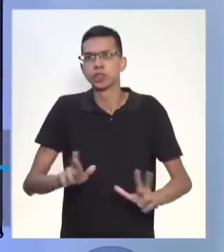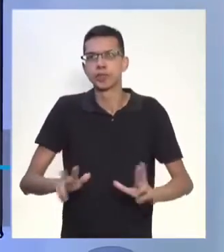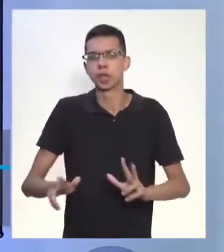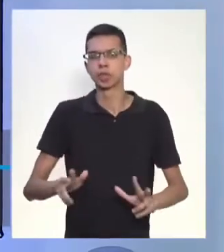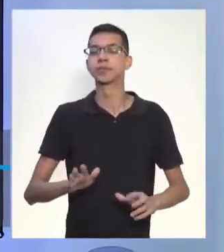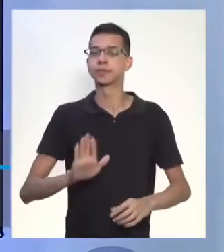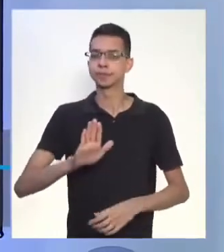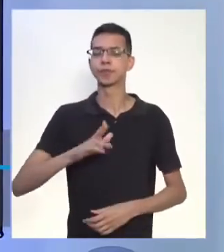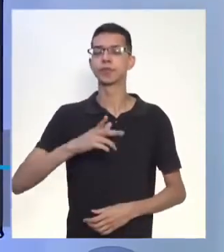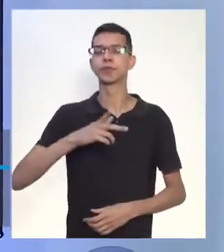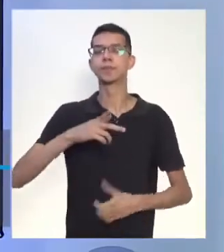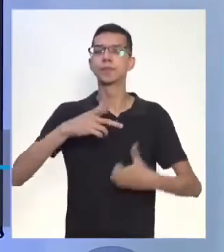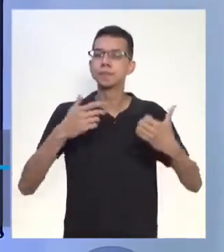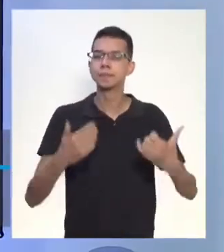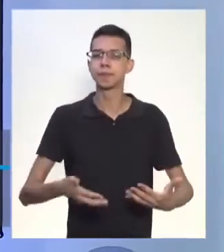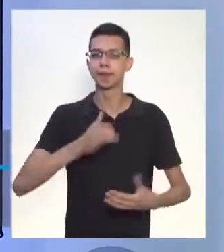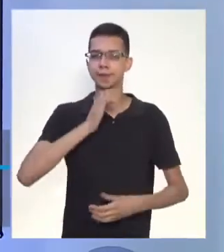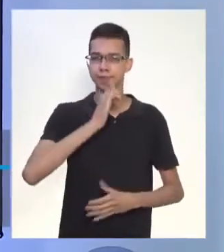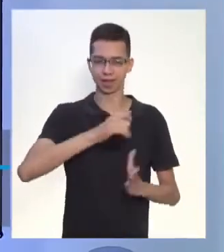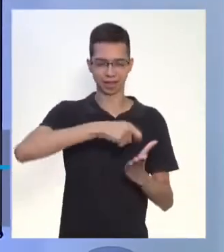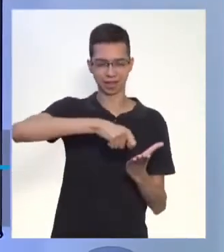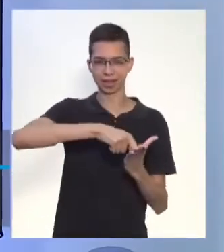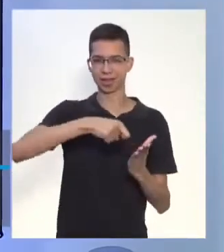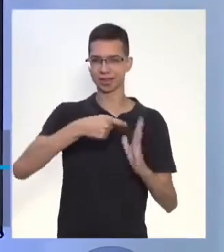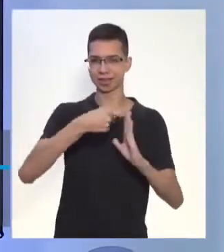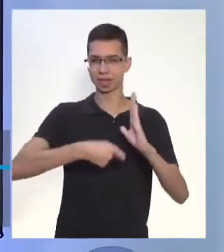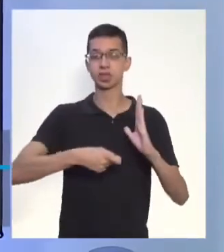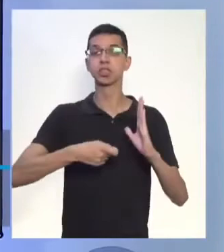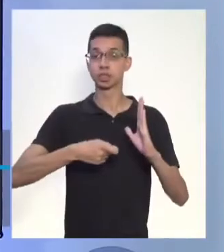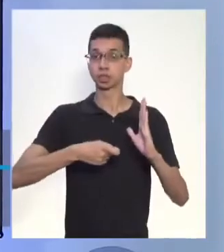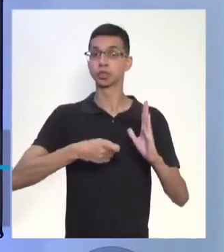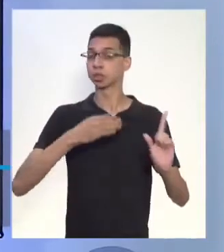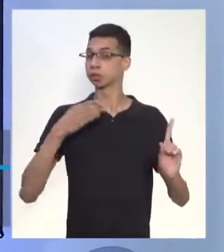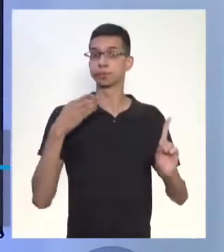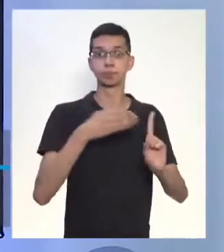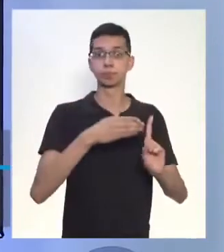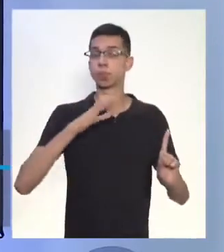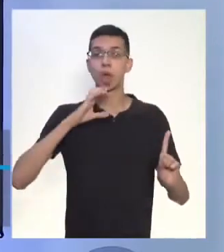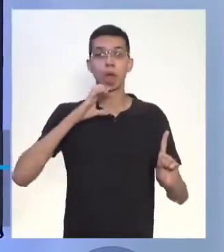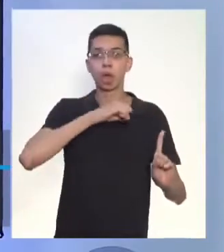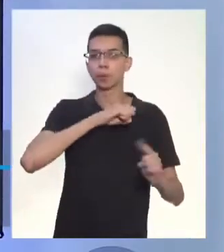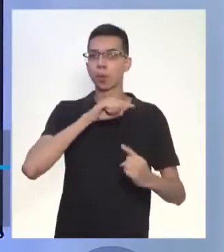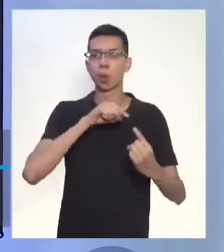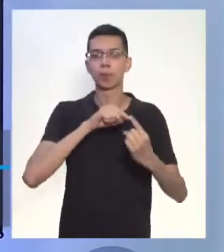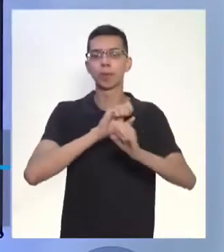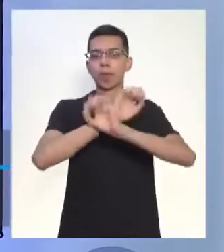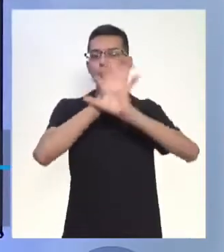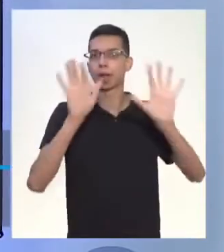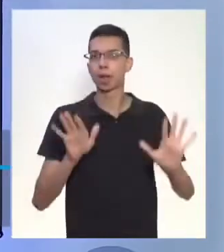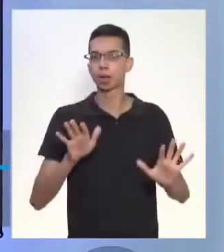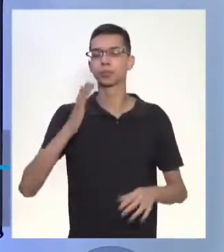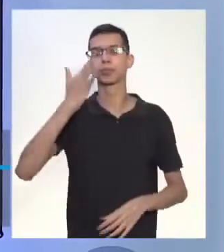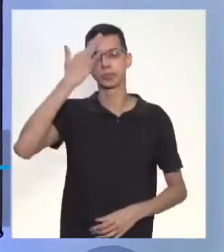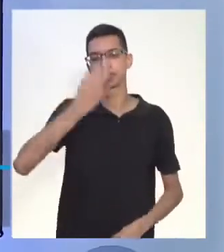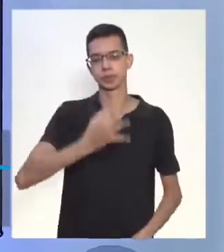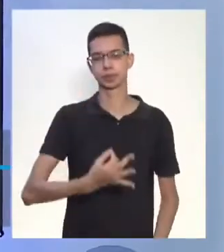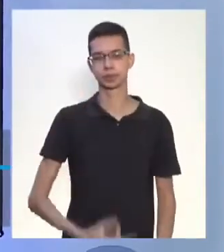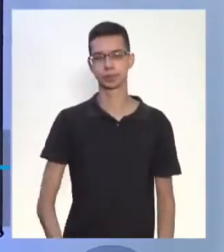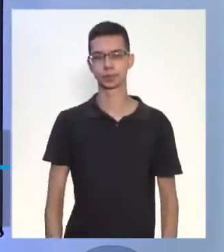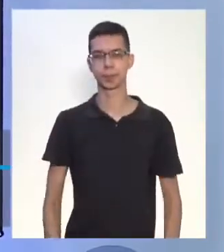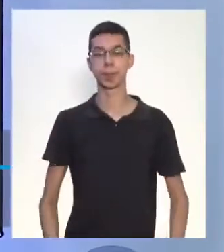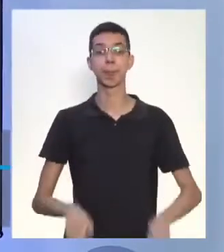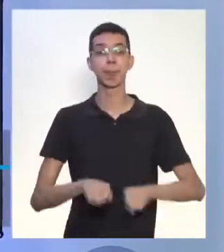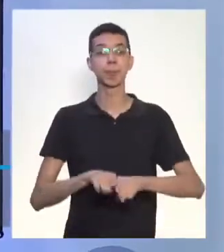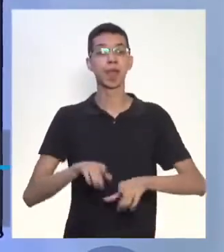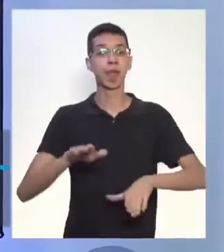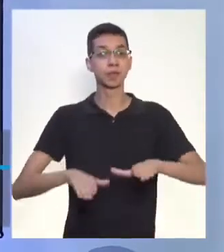Já quando nós usamos um texto, utilizamos bastante pontuação, às vezes uma letra